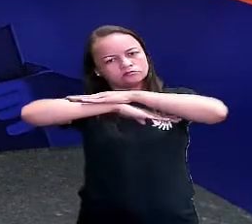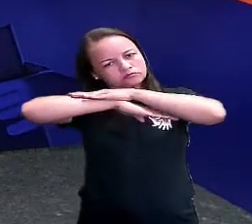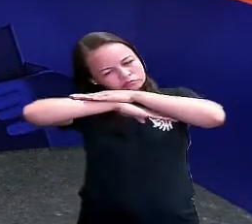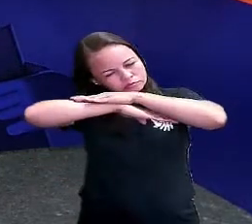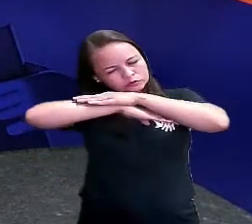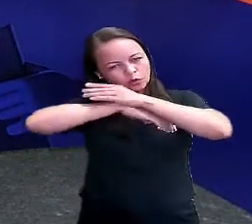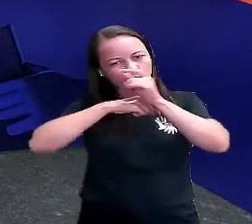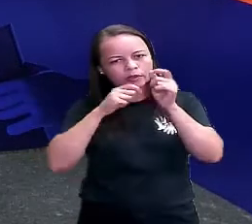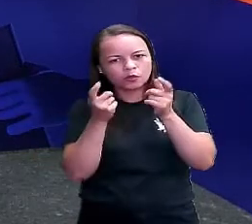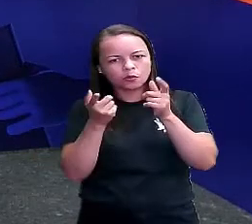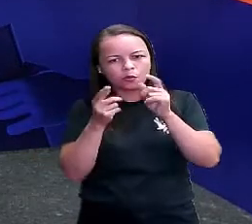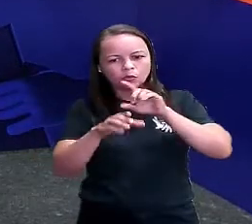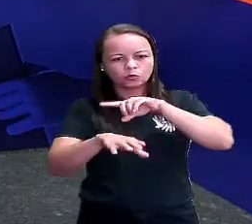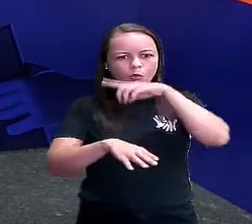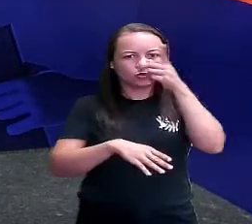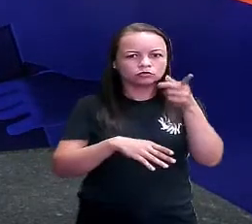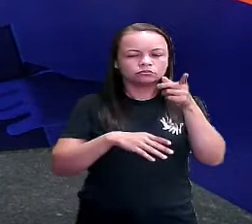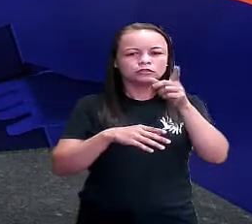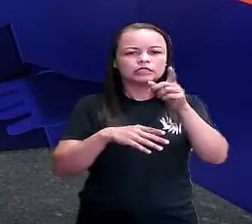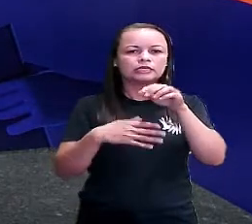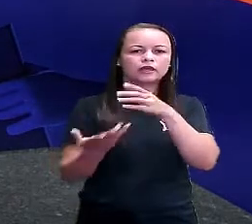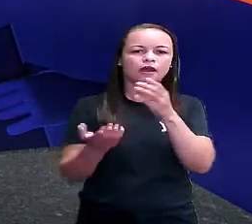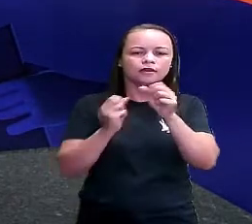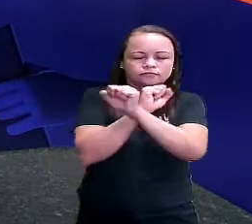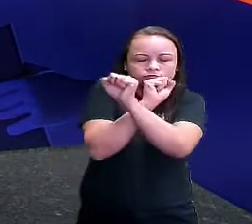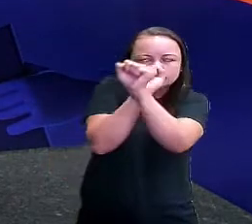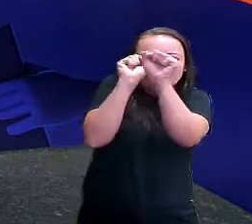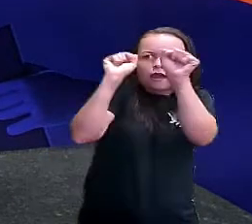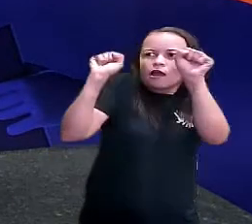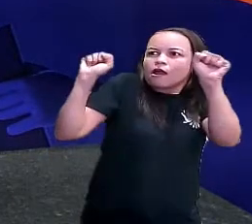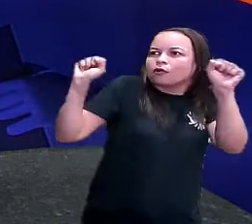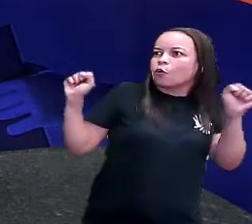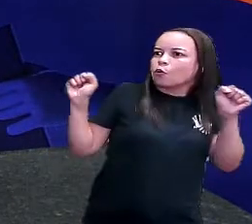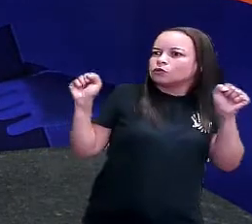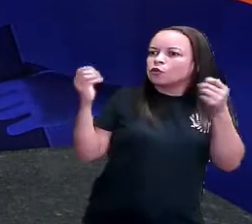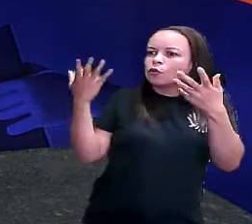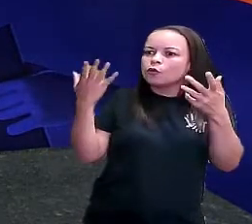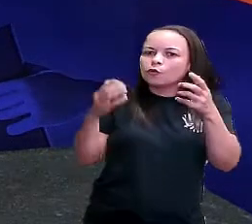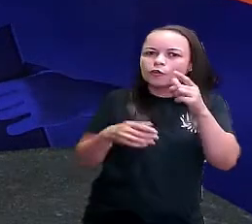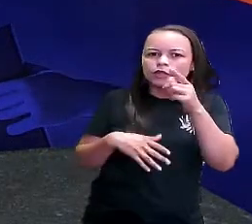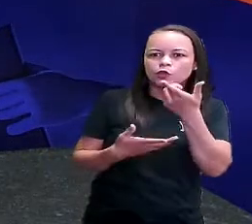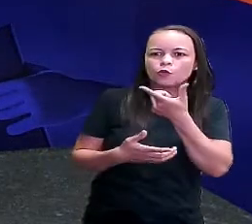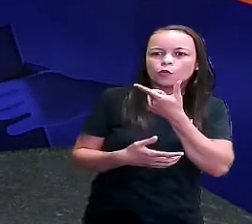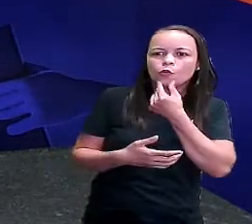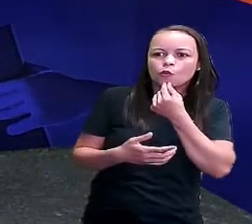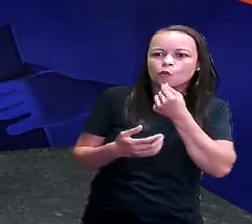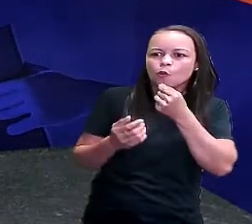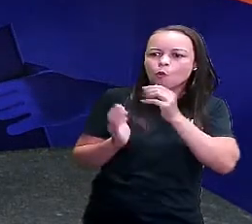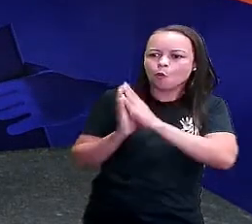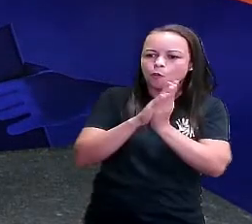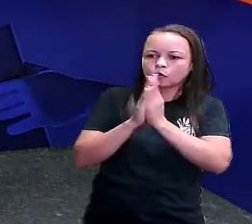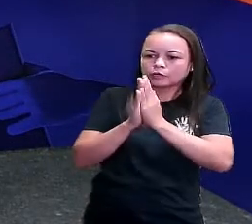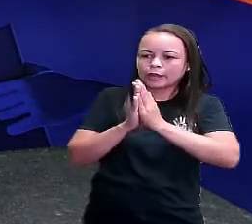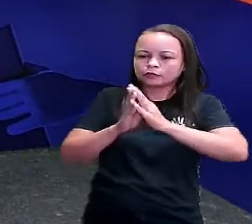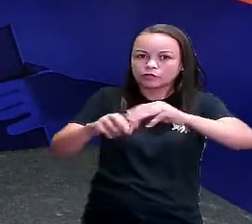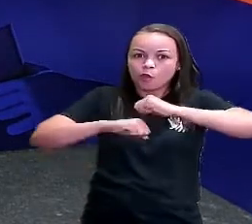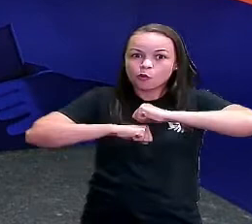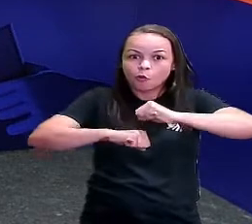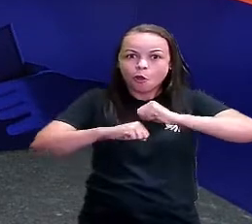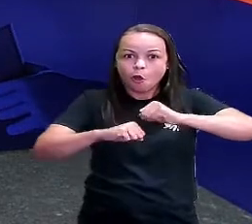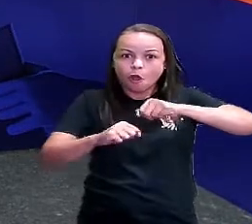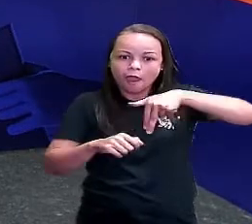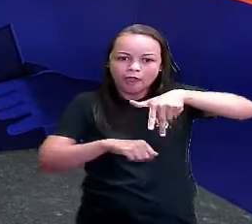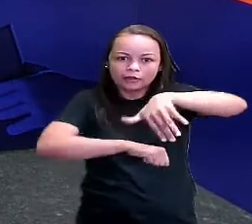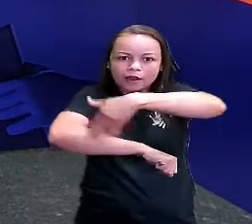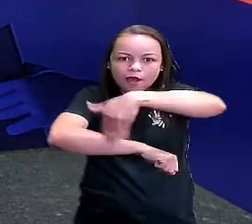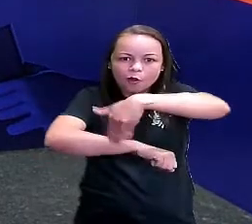imagina, o boneco saiu correndo pelo meio da rua e Gepeto correndo atrás. O boneco